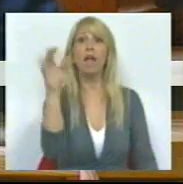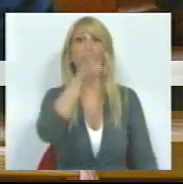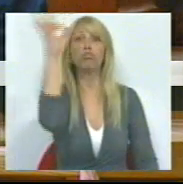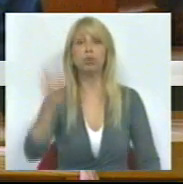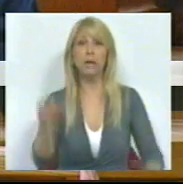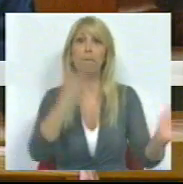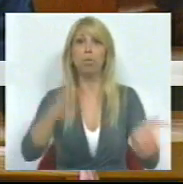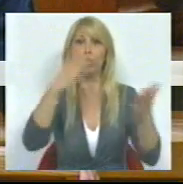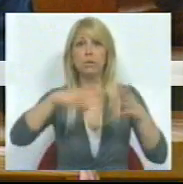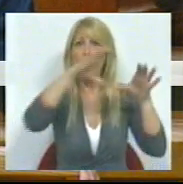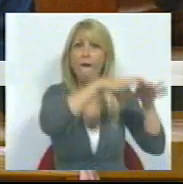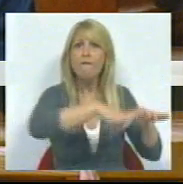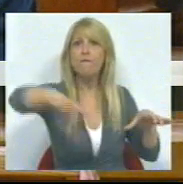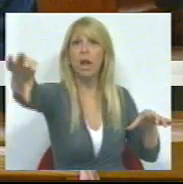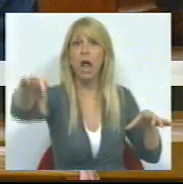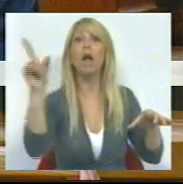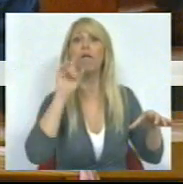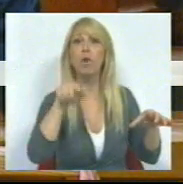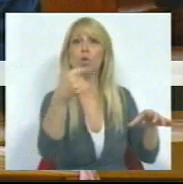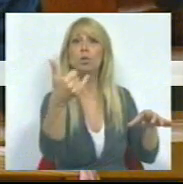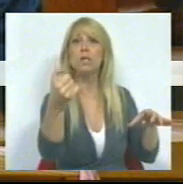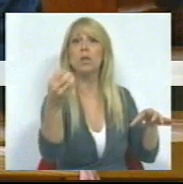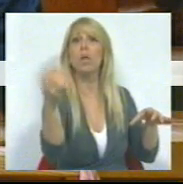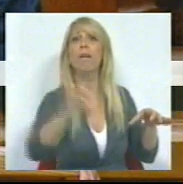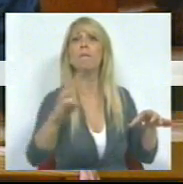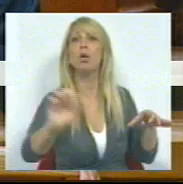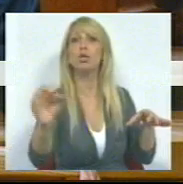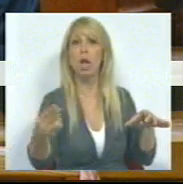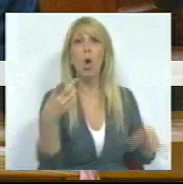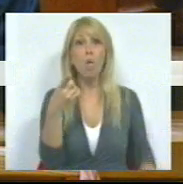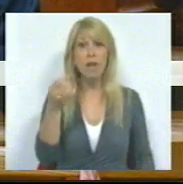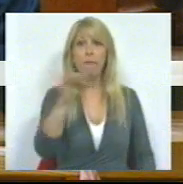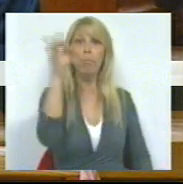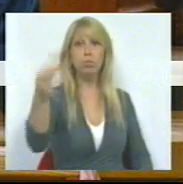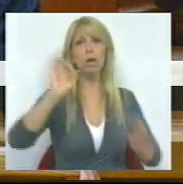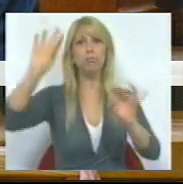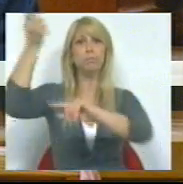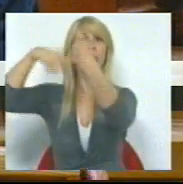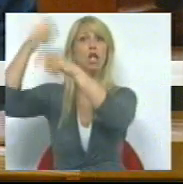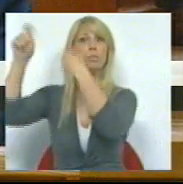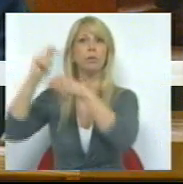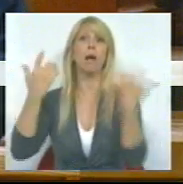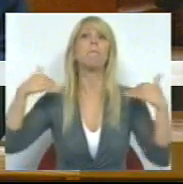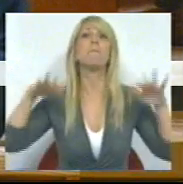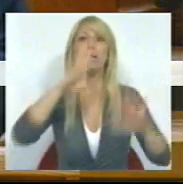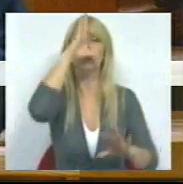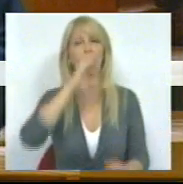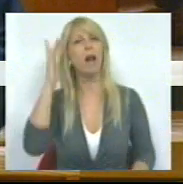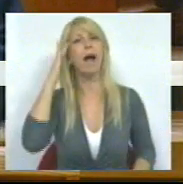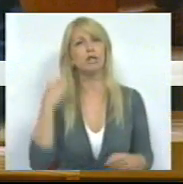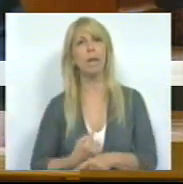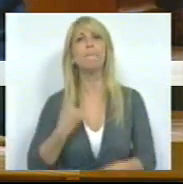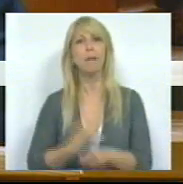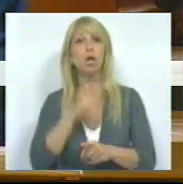fileira, que vale 250 milhões de euros, 90% para exportar. Mas o Governo acha mesmo que o